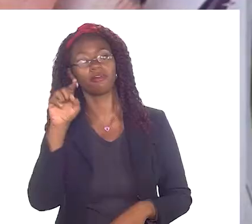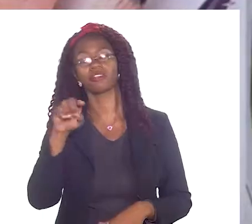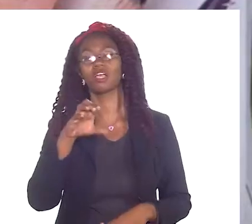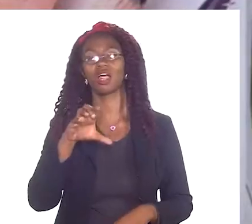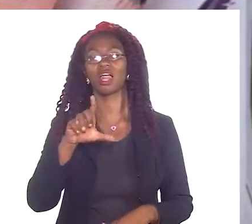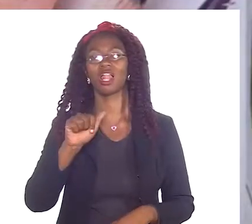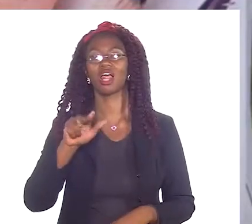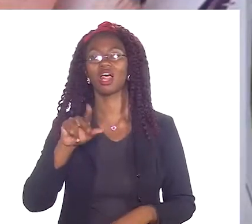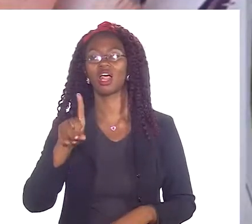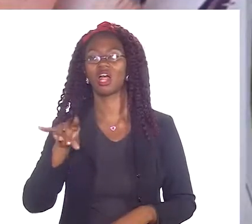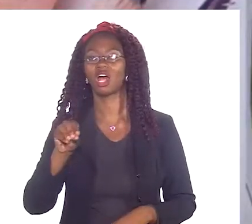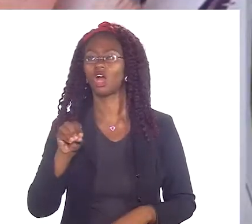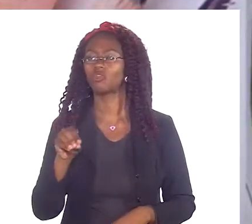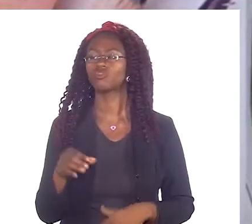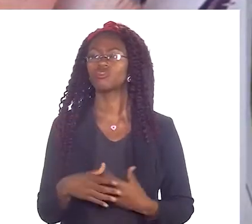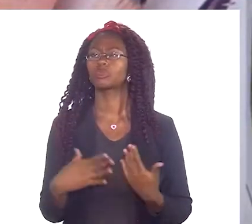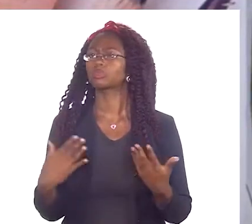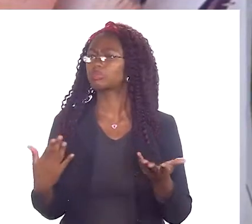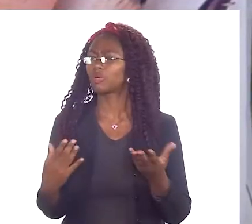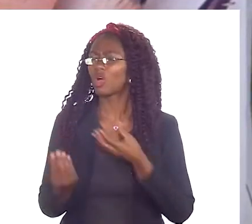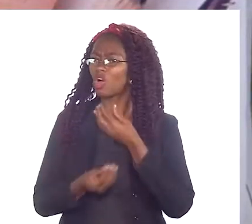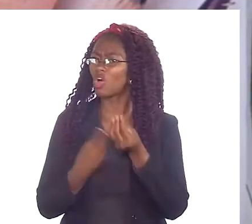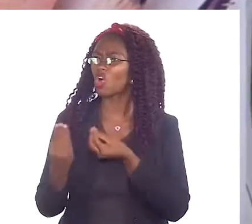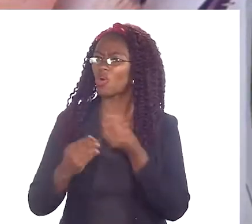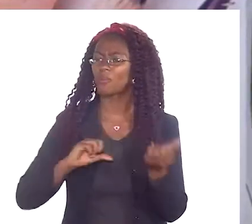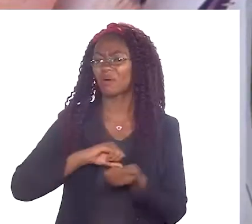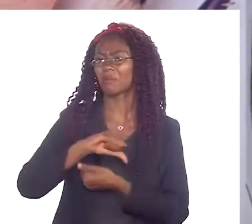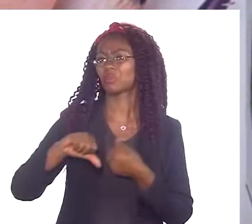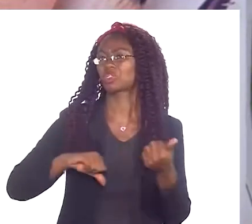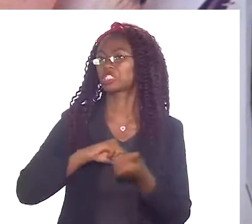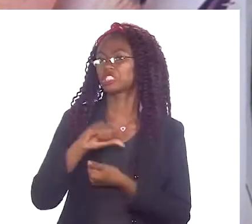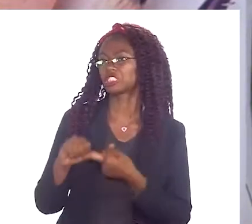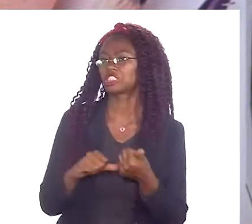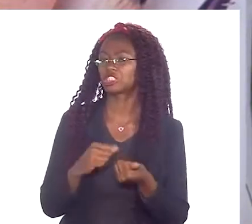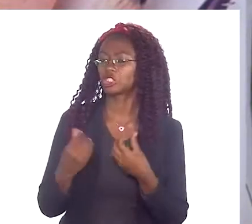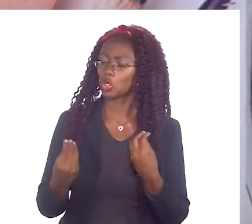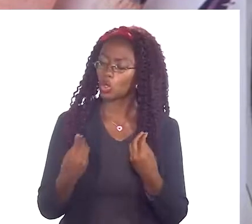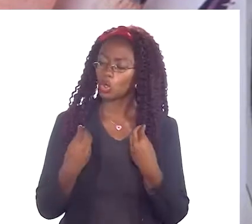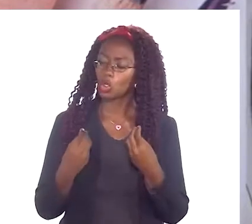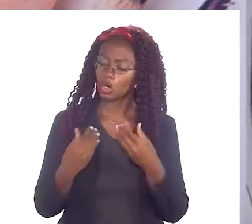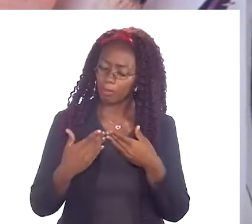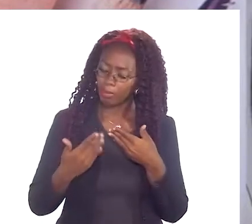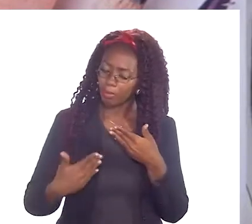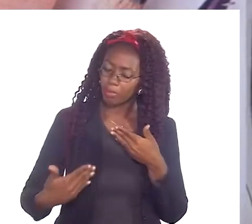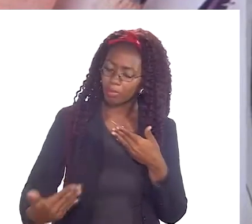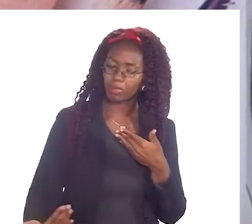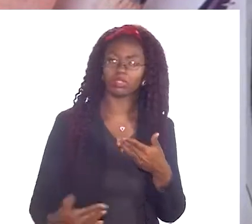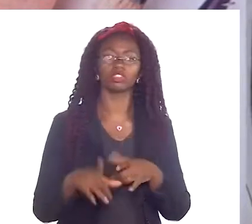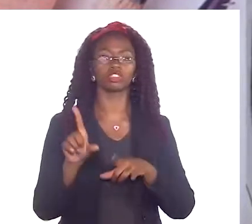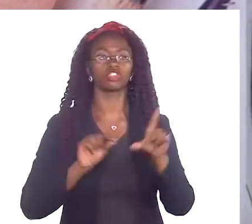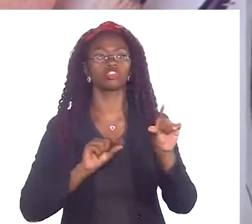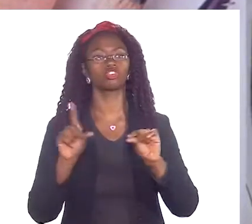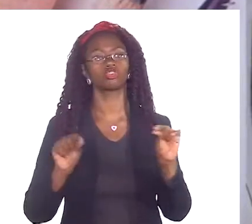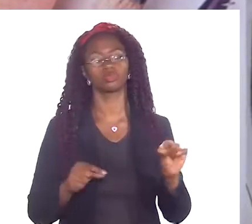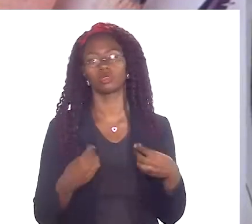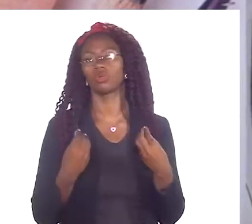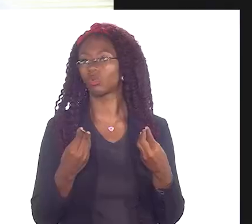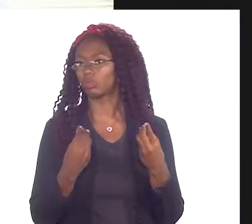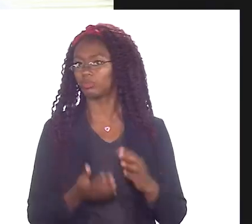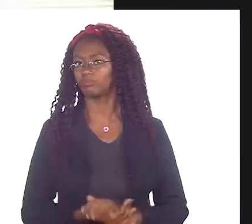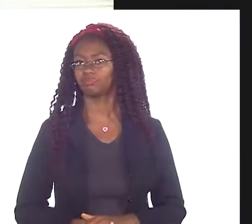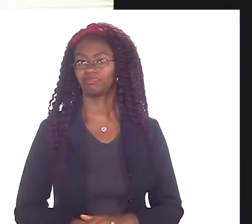Cláudio. Cláudio, quais são os critérios aí? Como foi essa mudança? Como tem sido essa mudança em processo de